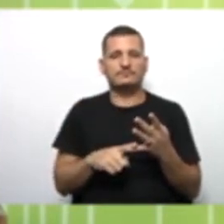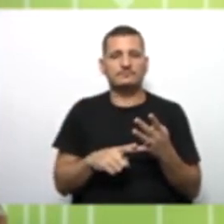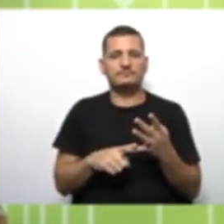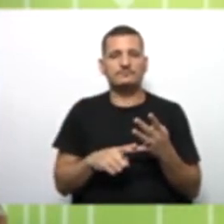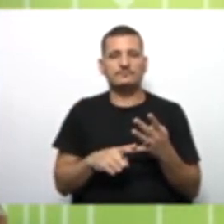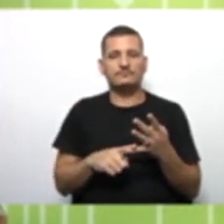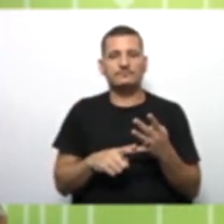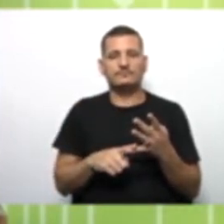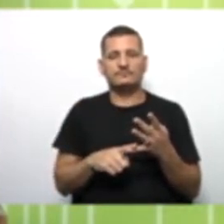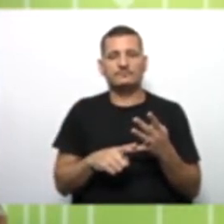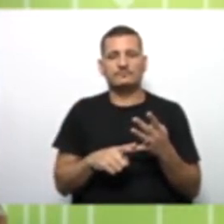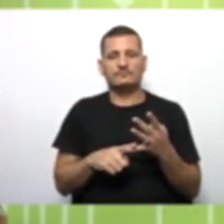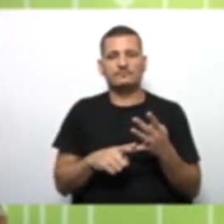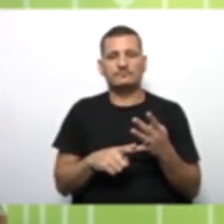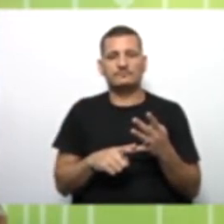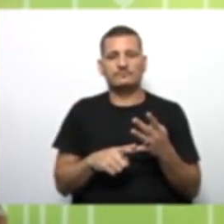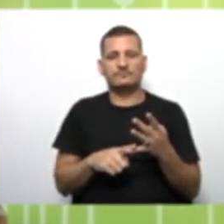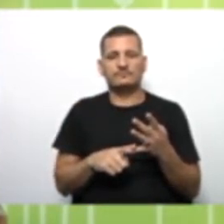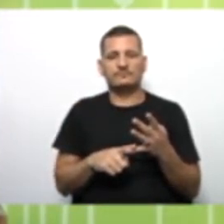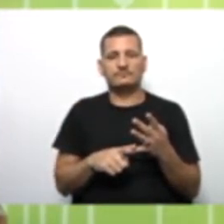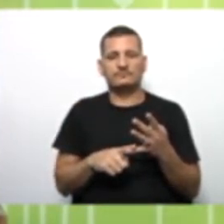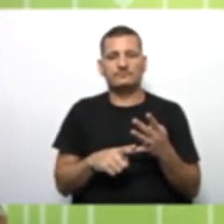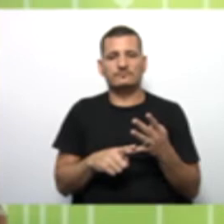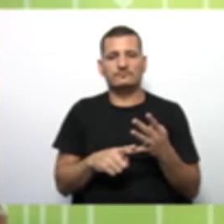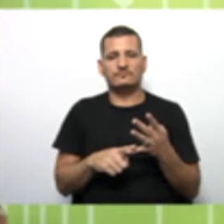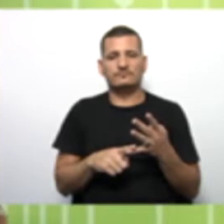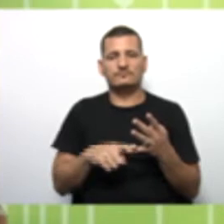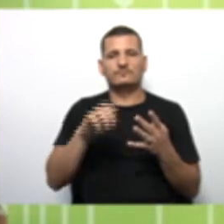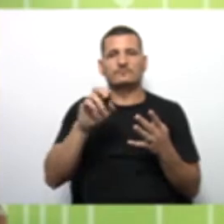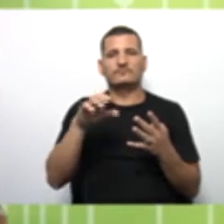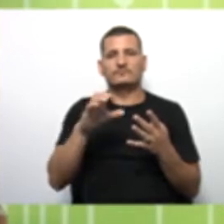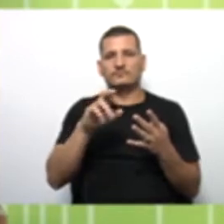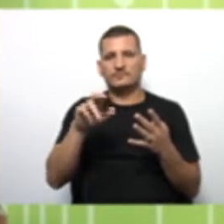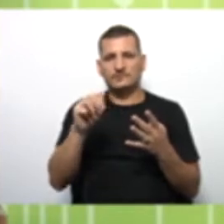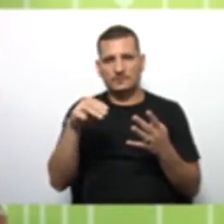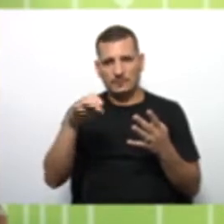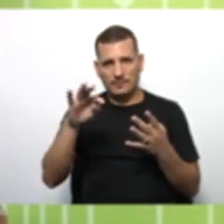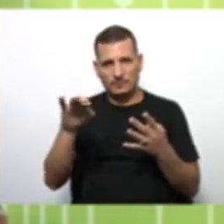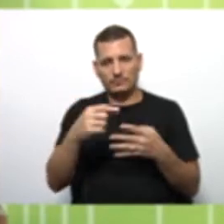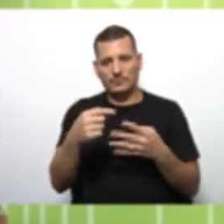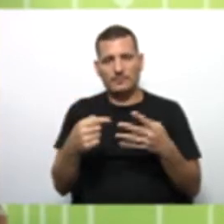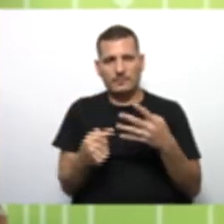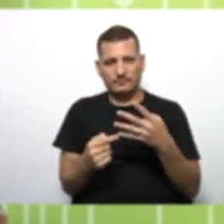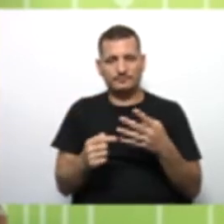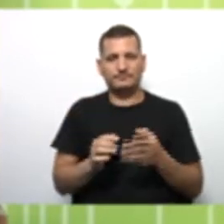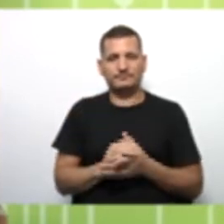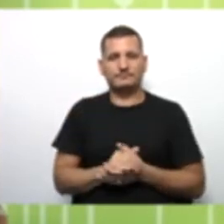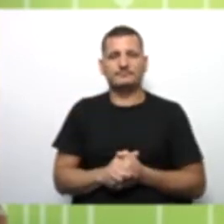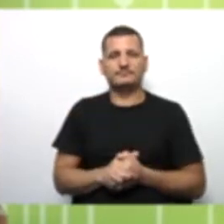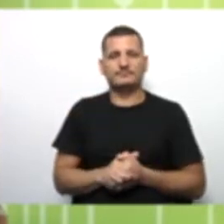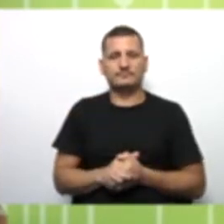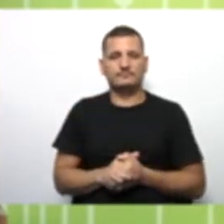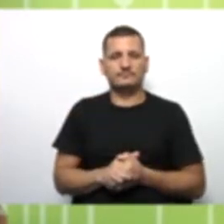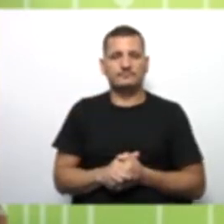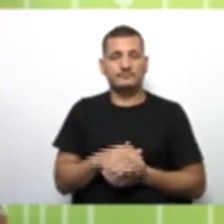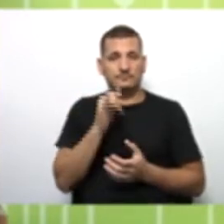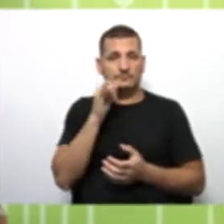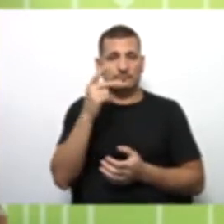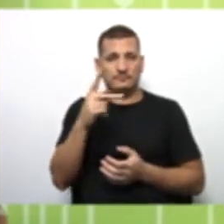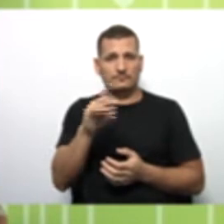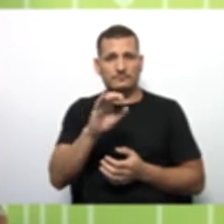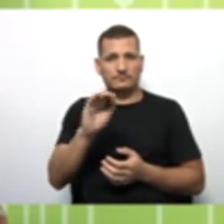controle, e lá também a questão do encerramento do nosso projeto, tá bom? Então, se a sua